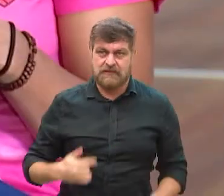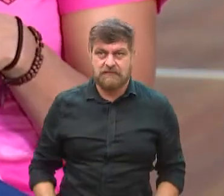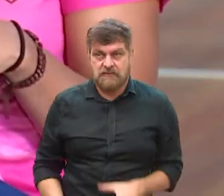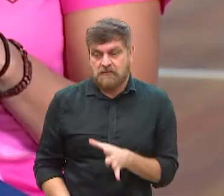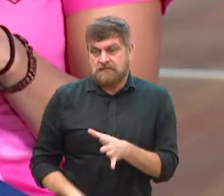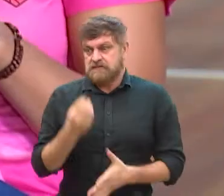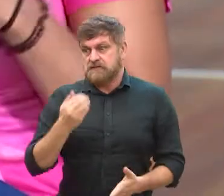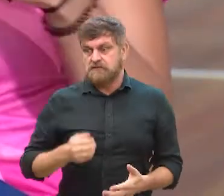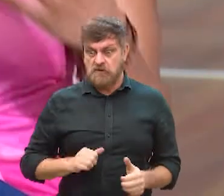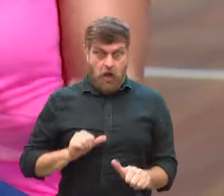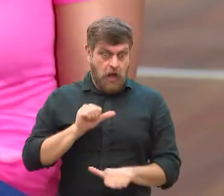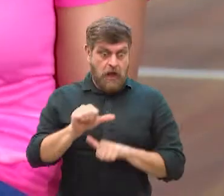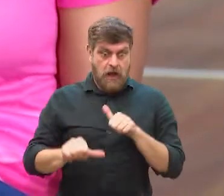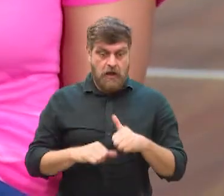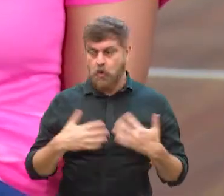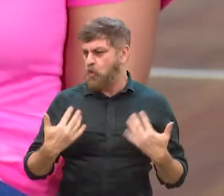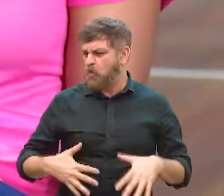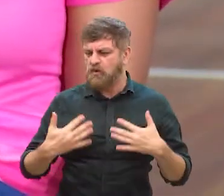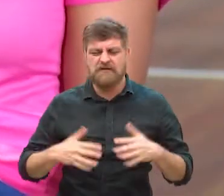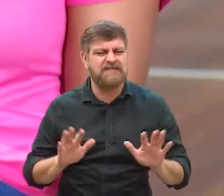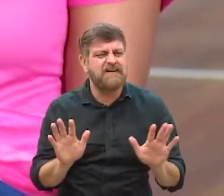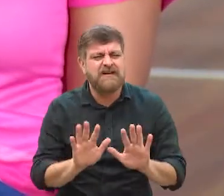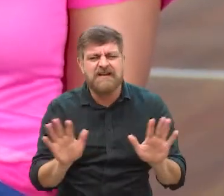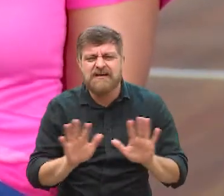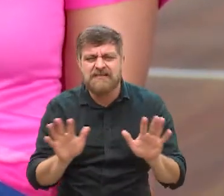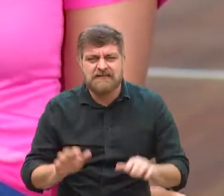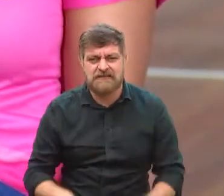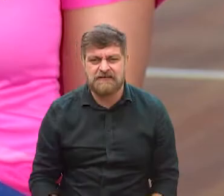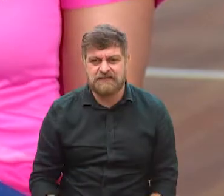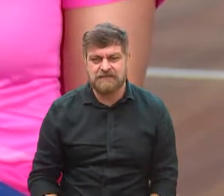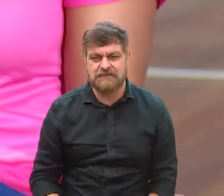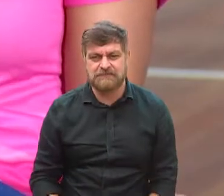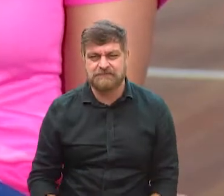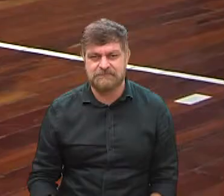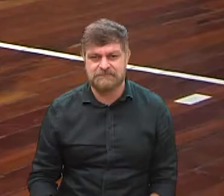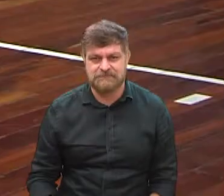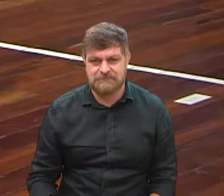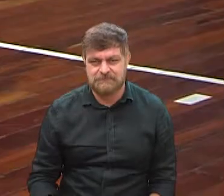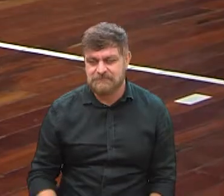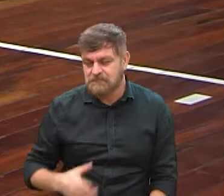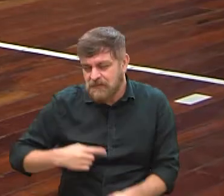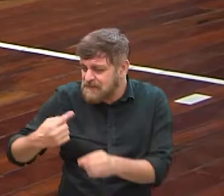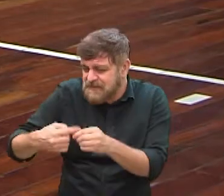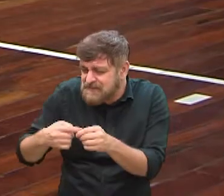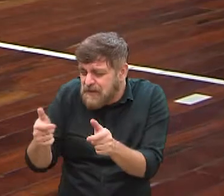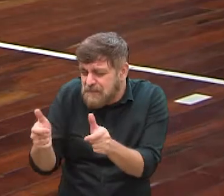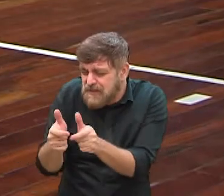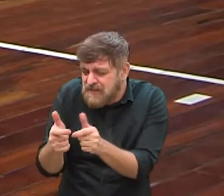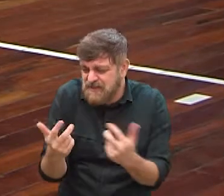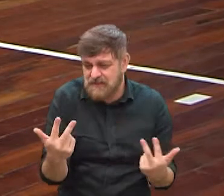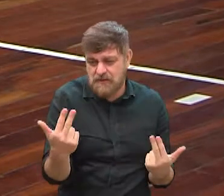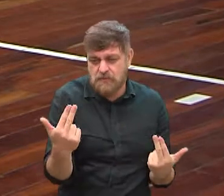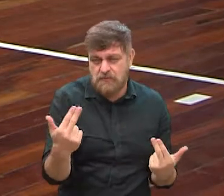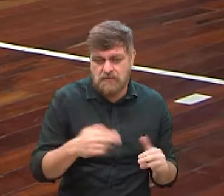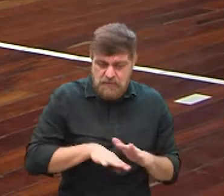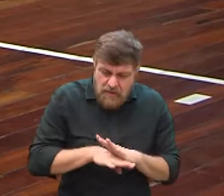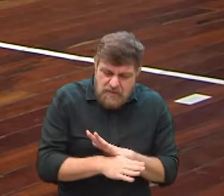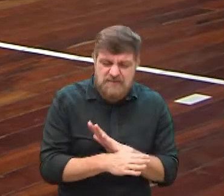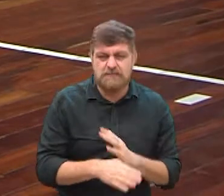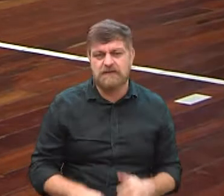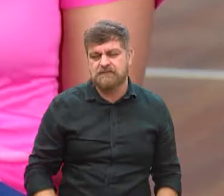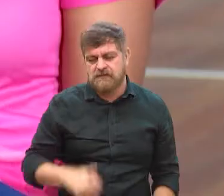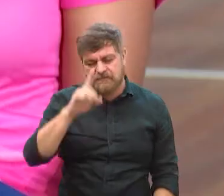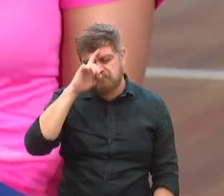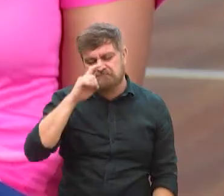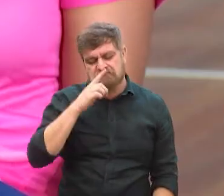nada assim, tipo uma mudança, nossa, ai meu Deus, e agora? Para um grande centro, Exato, né? Exato. Então para mim foi bem